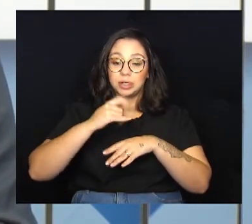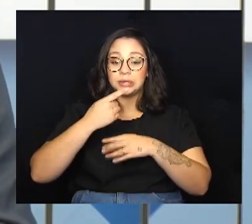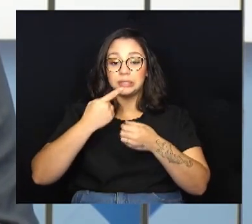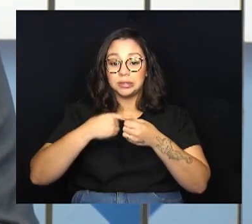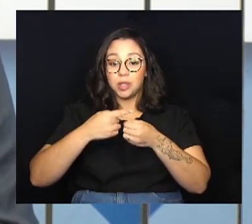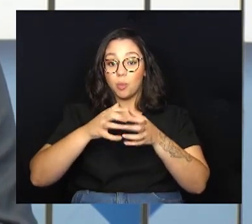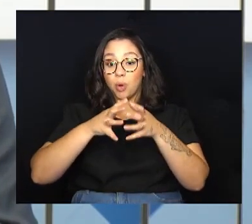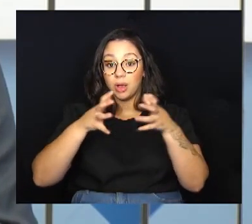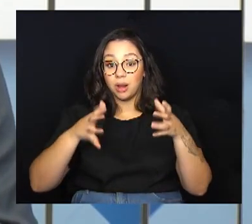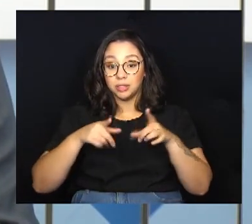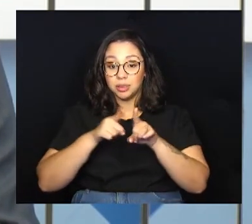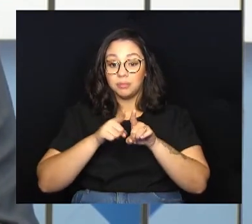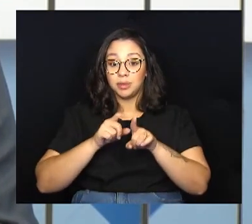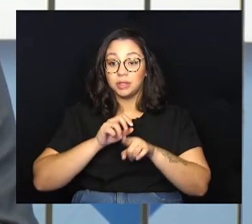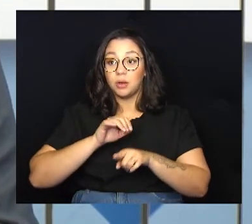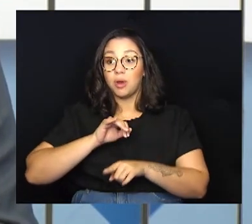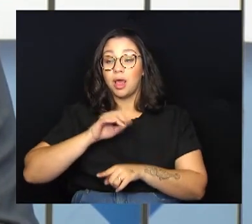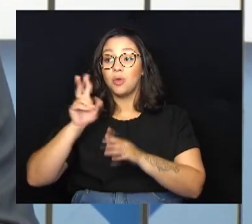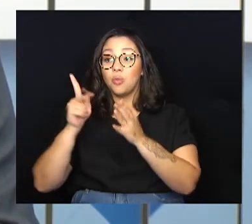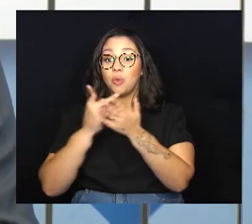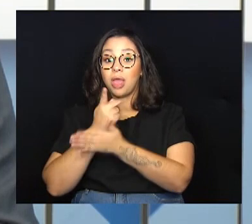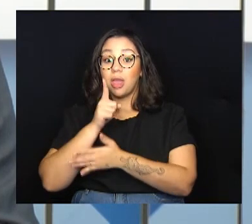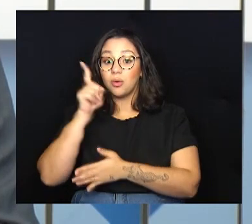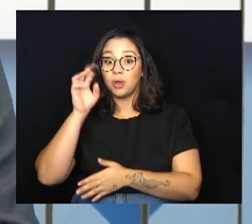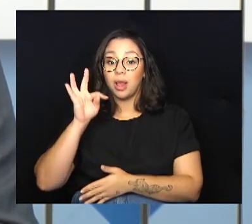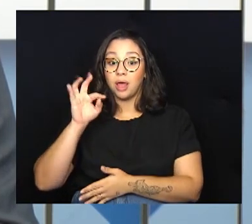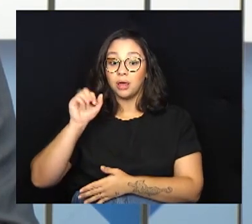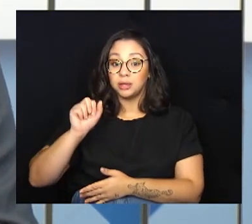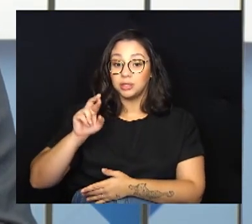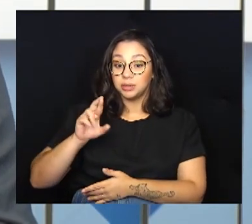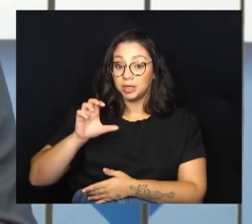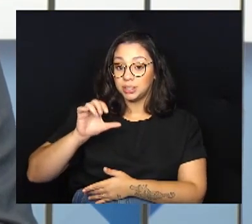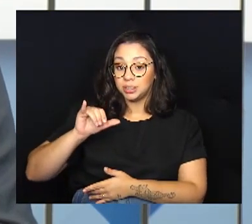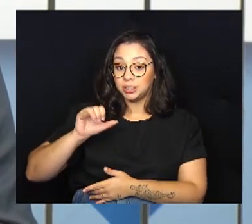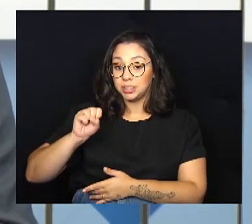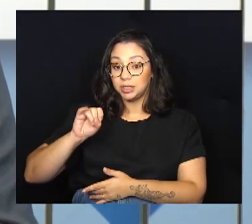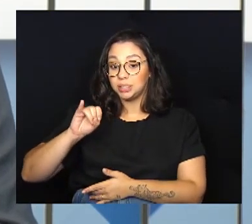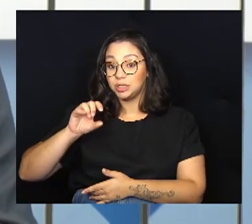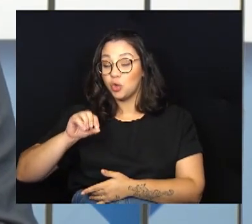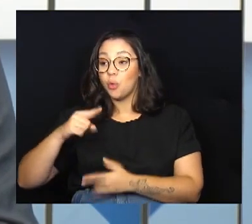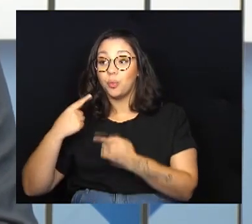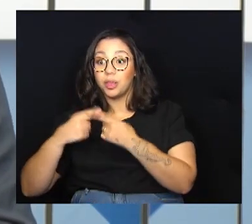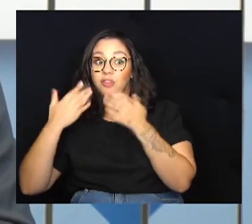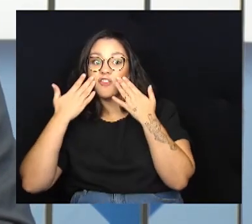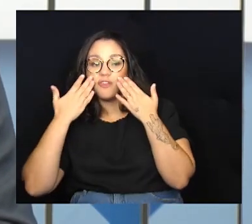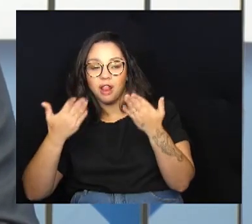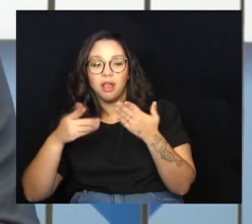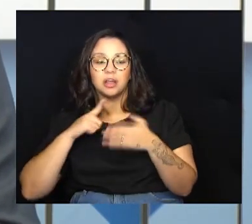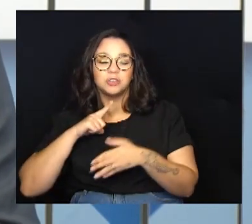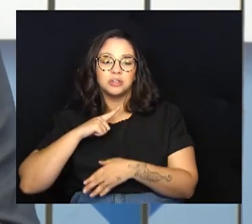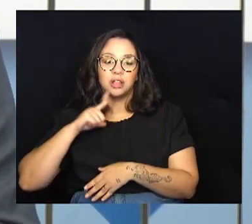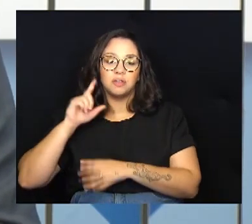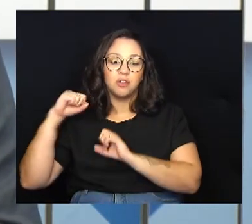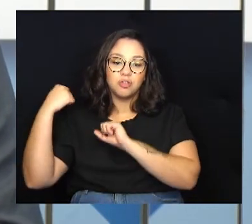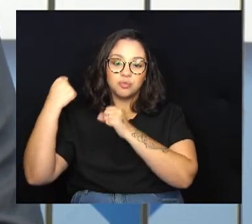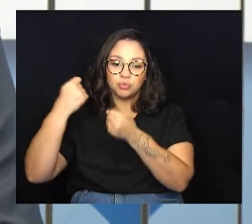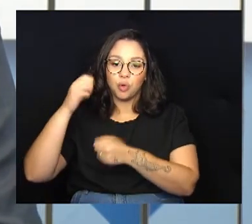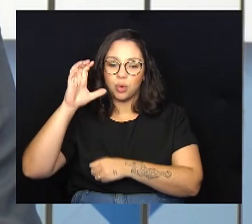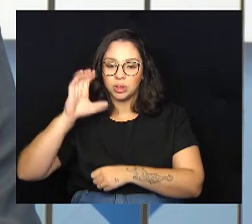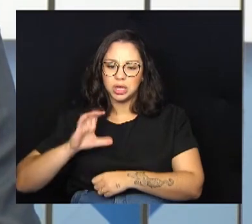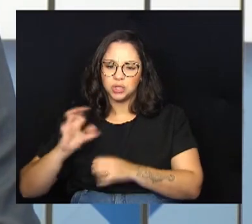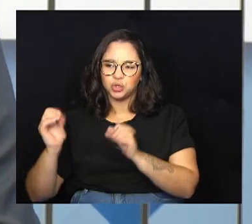tráfico, ele trabalha essa questão para colocar a droga e ele sabe se pode ou não pode colocar. Até que no começo, no